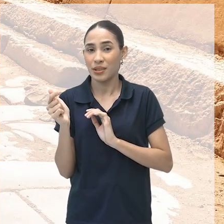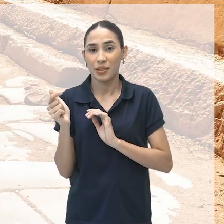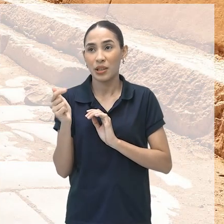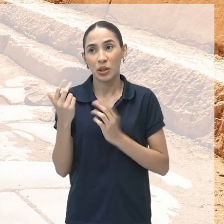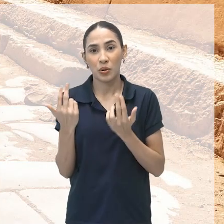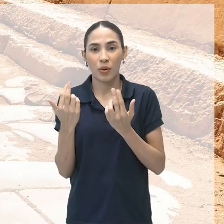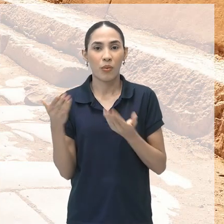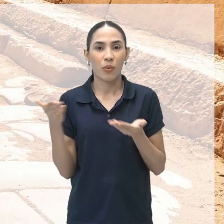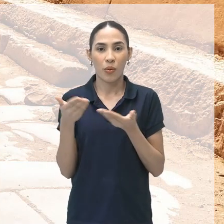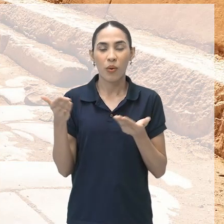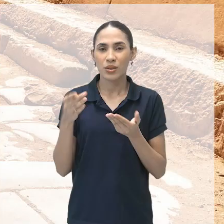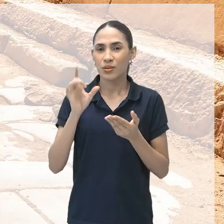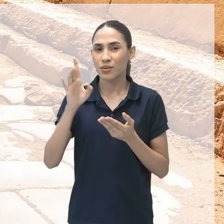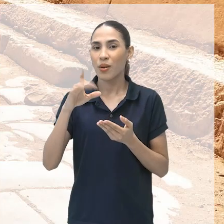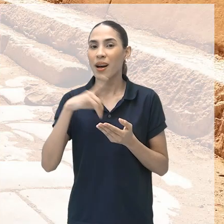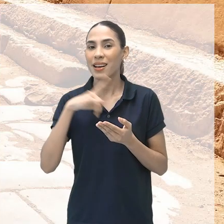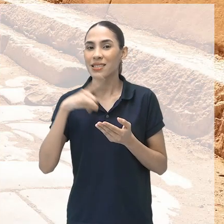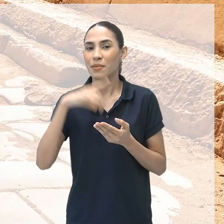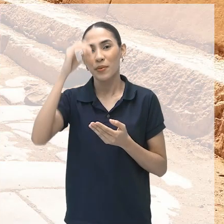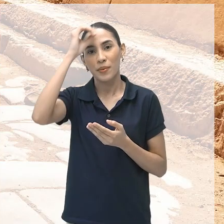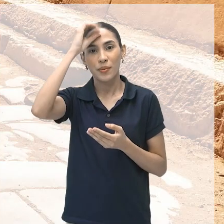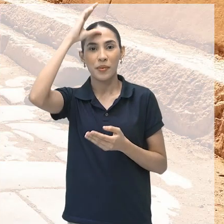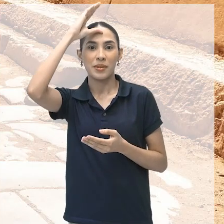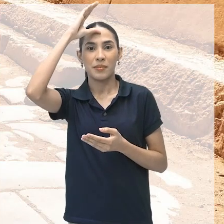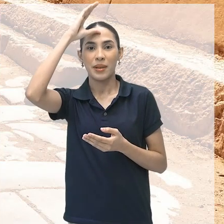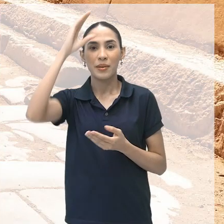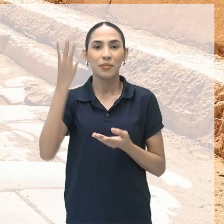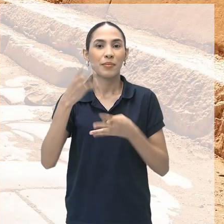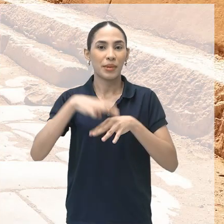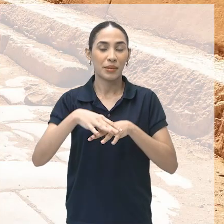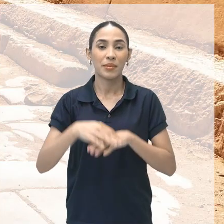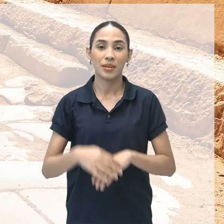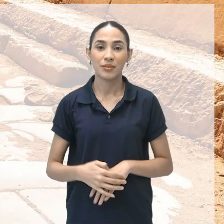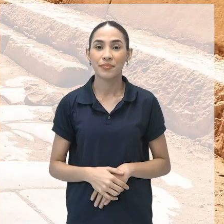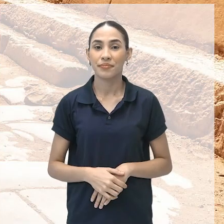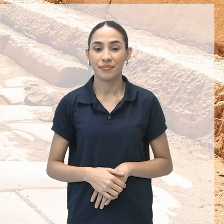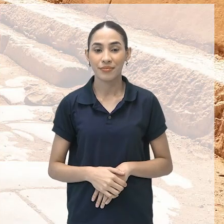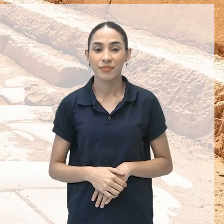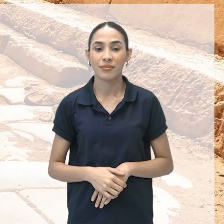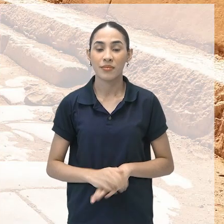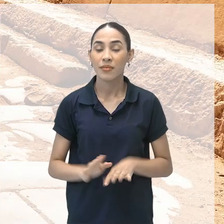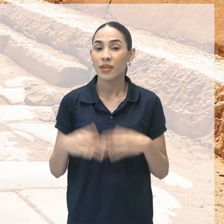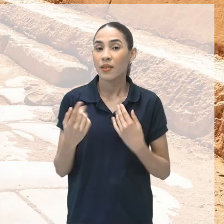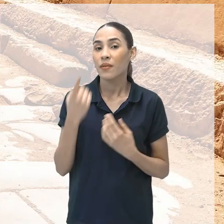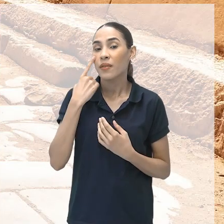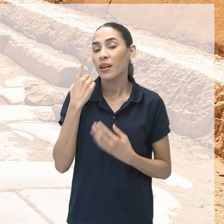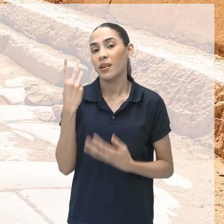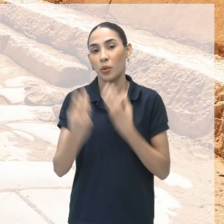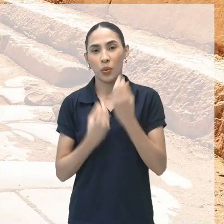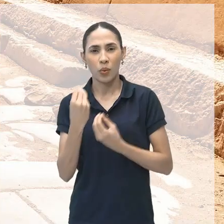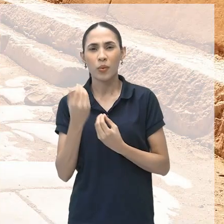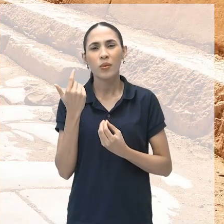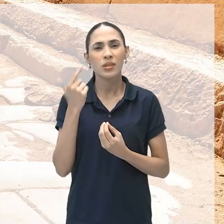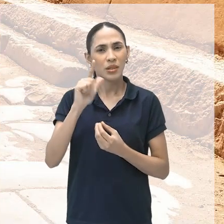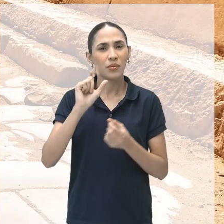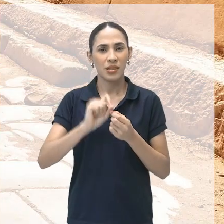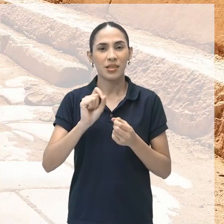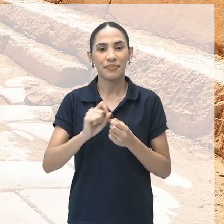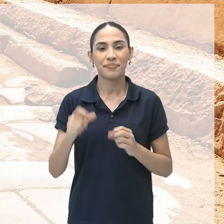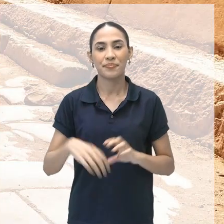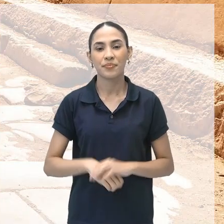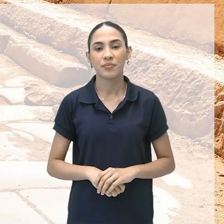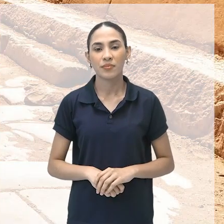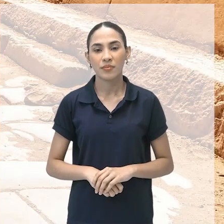de hoje, só apenas com seus conhecimentos matemáticos. Vamos verificar como é que ele conseguiu fazer